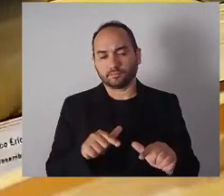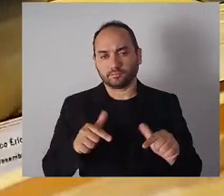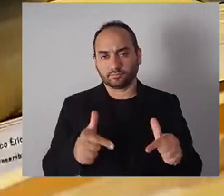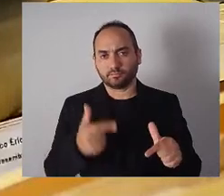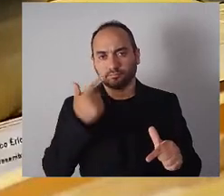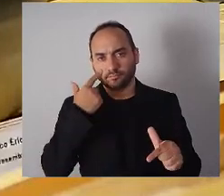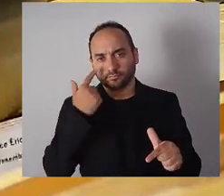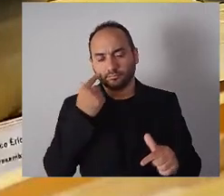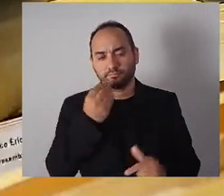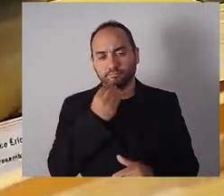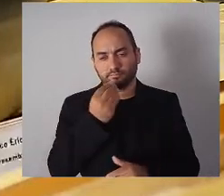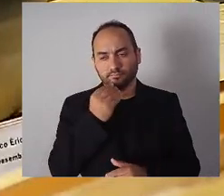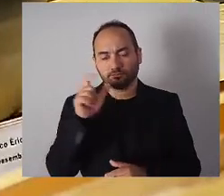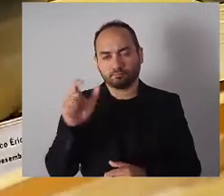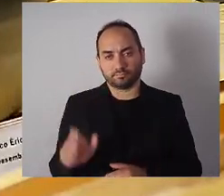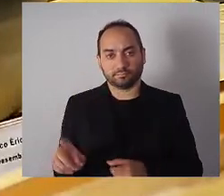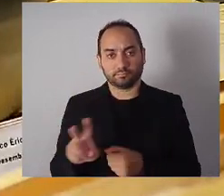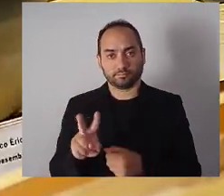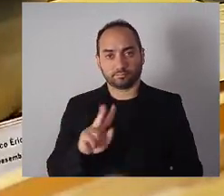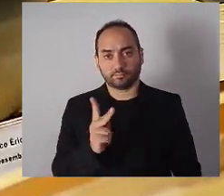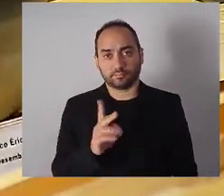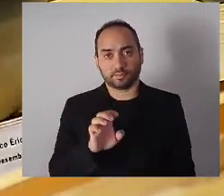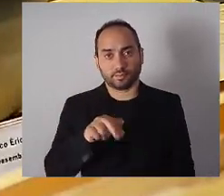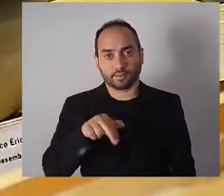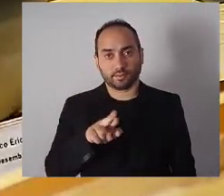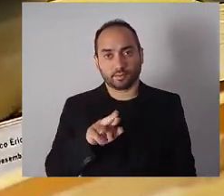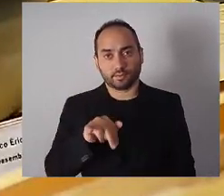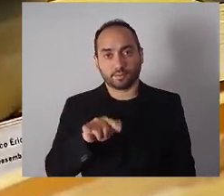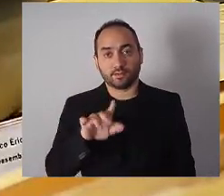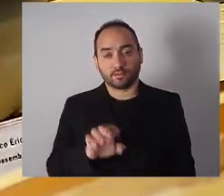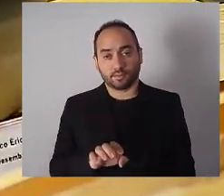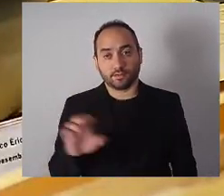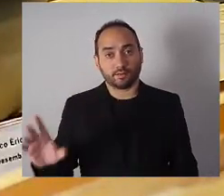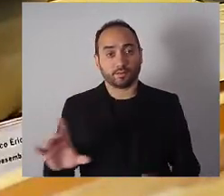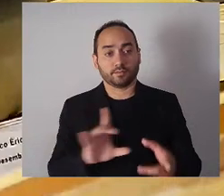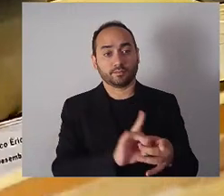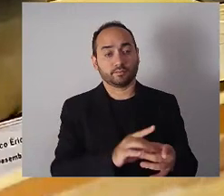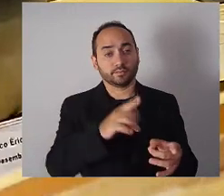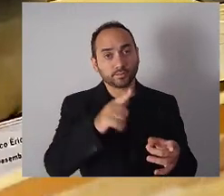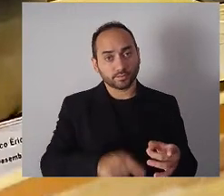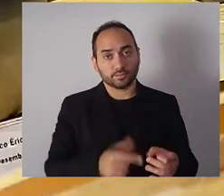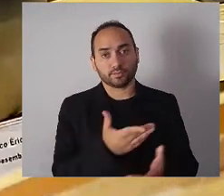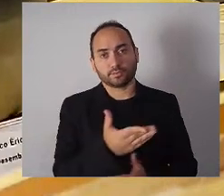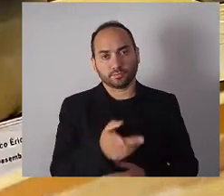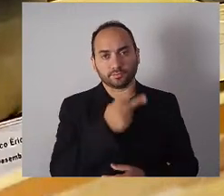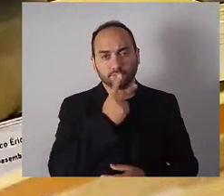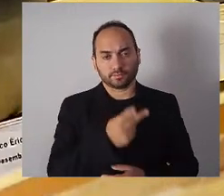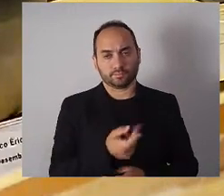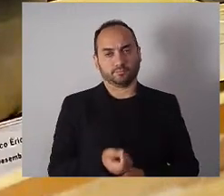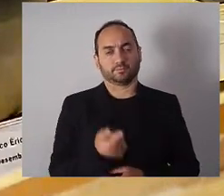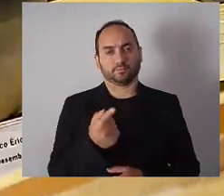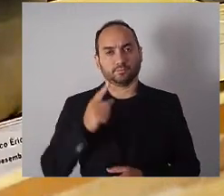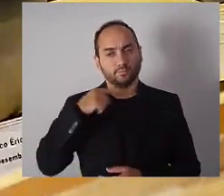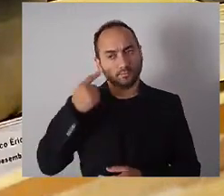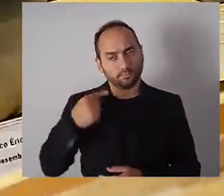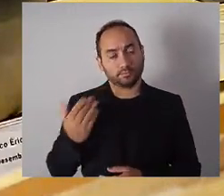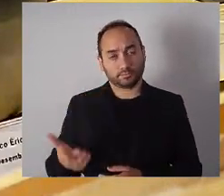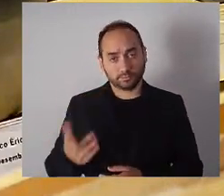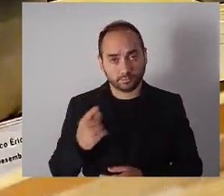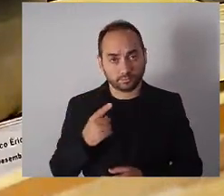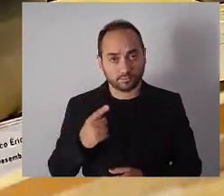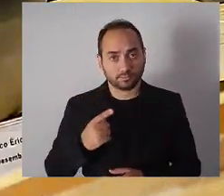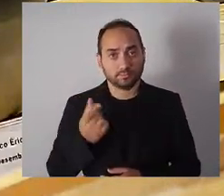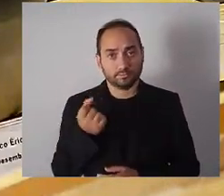do candidato, no caso Henrique Mauro, de se refiliar ao partido, né? O que, na visão do advogado que